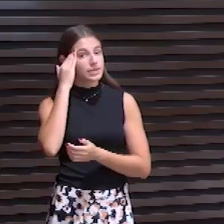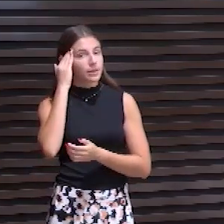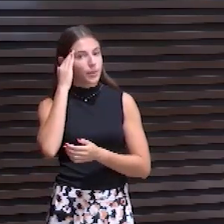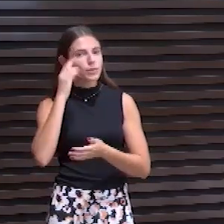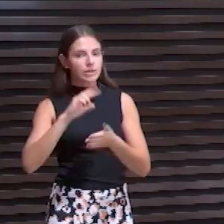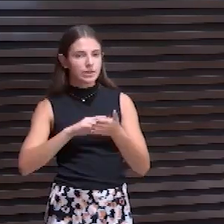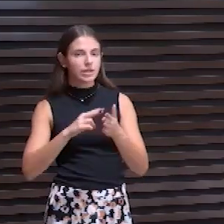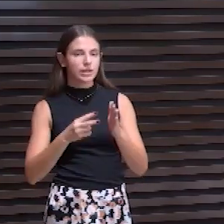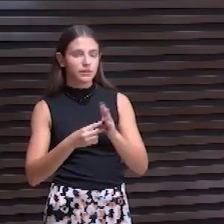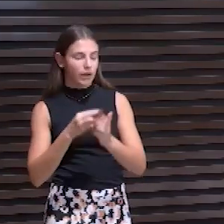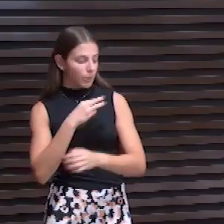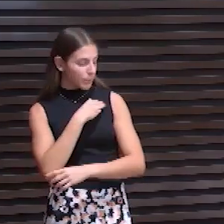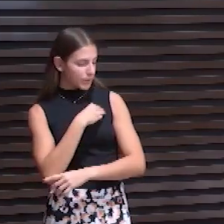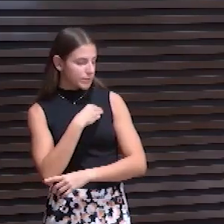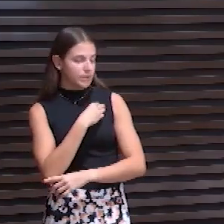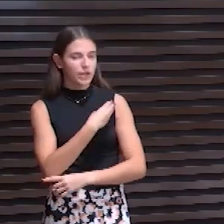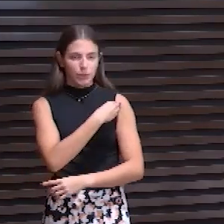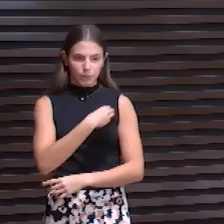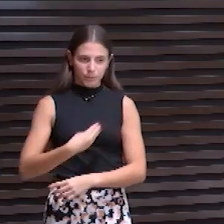Messias,